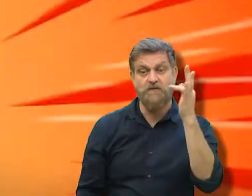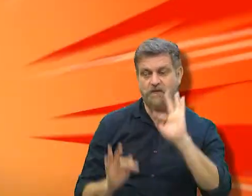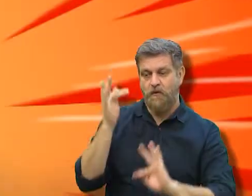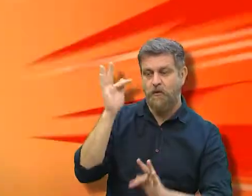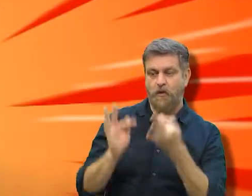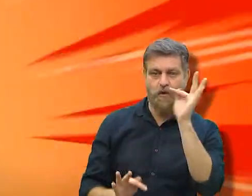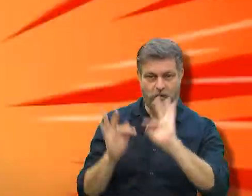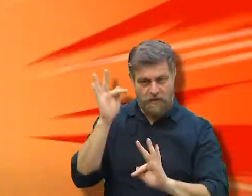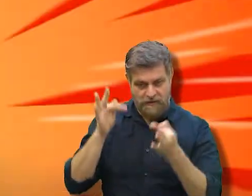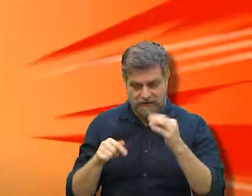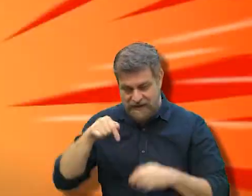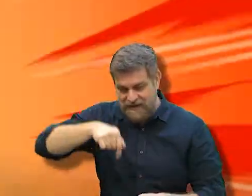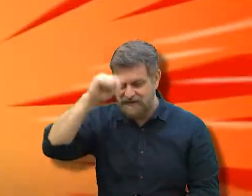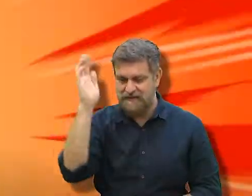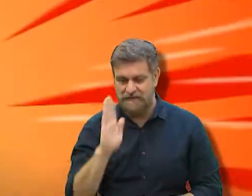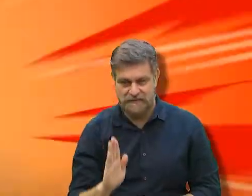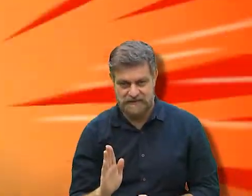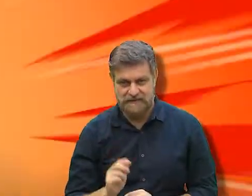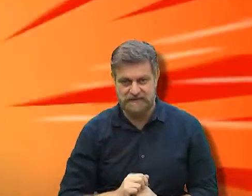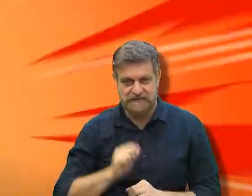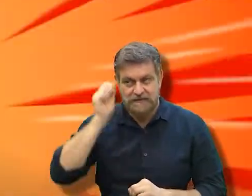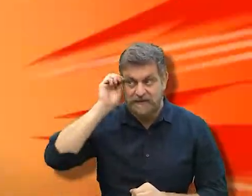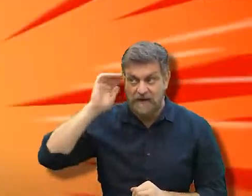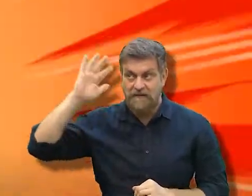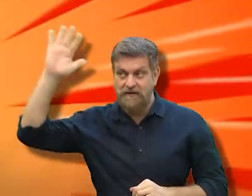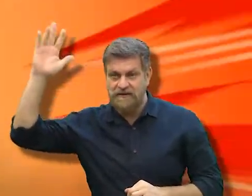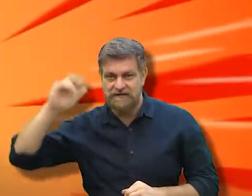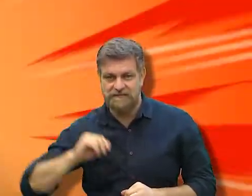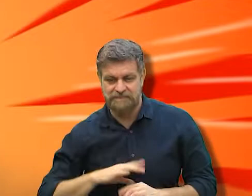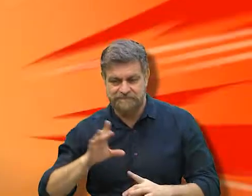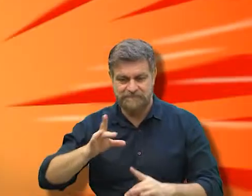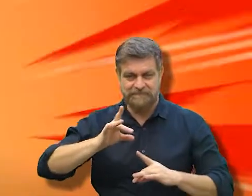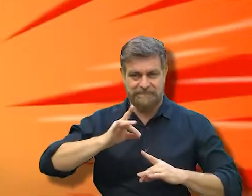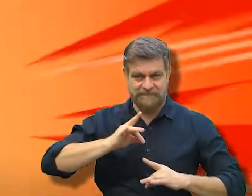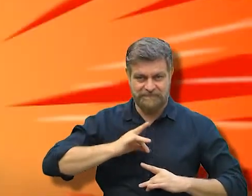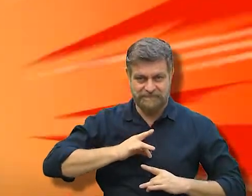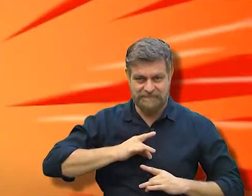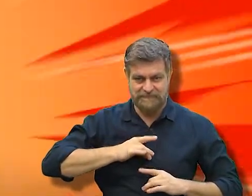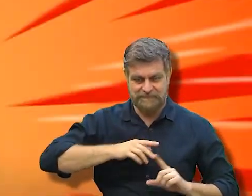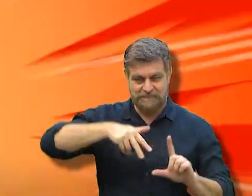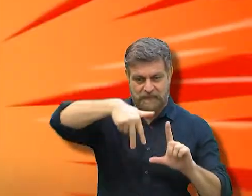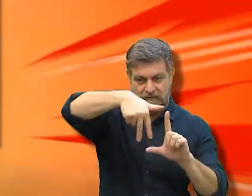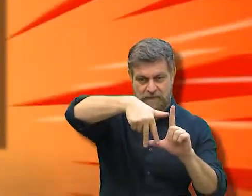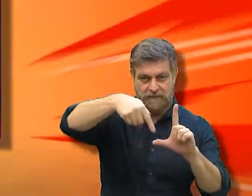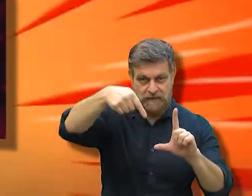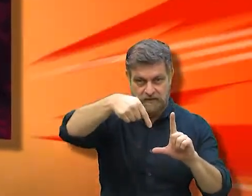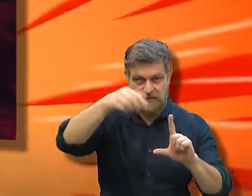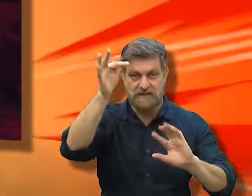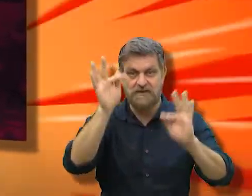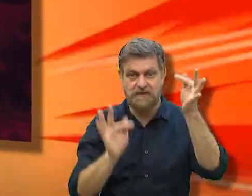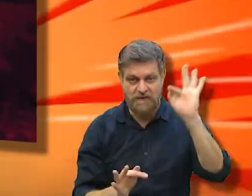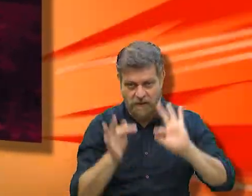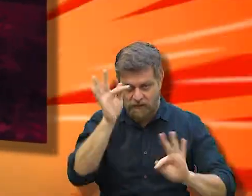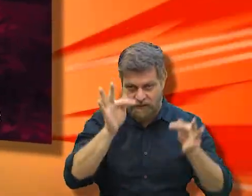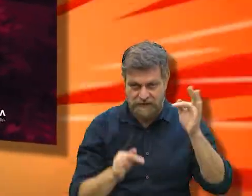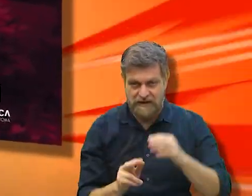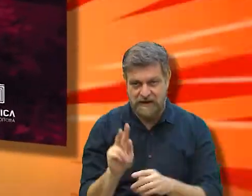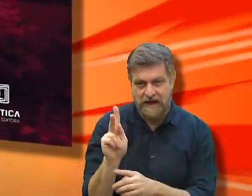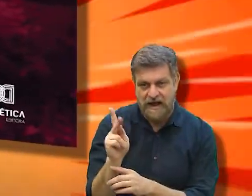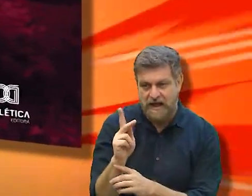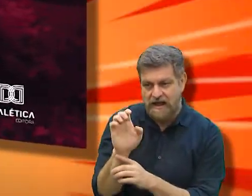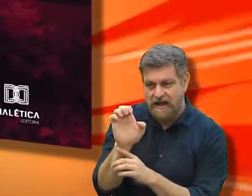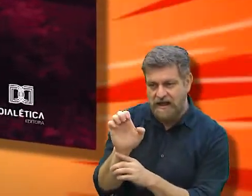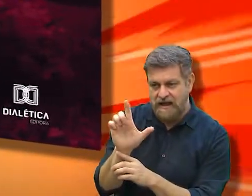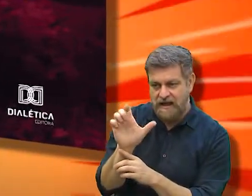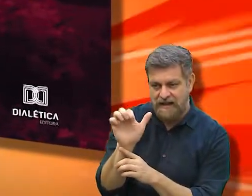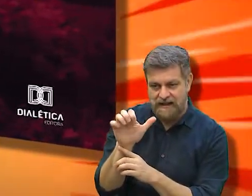o nosso folclore brasileiro. Então, é uma fantasia com os personagens do folclore. Então, Helena, que